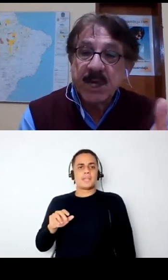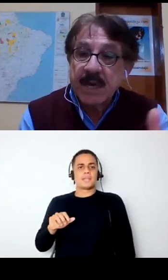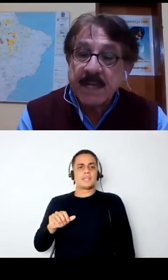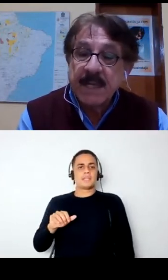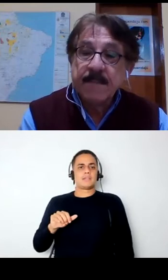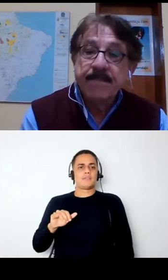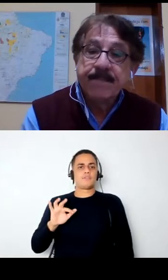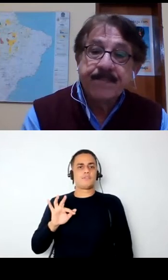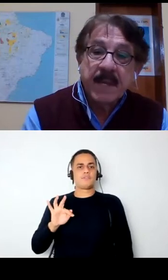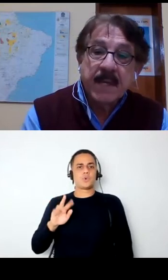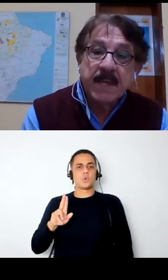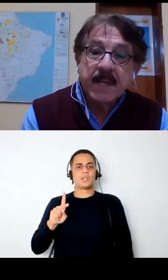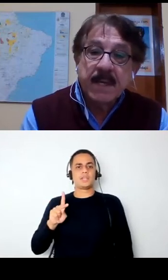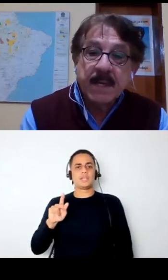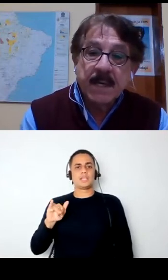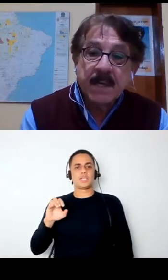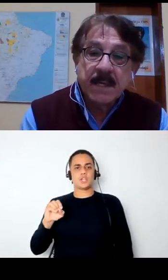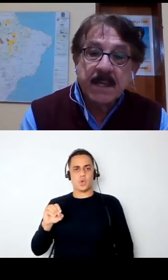têm o Machacali